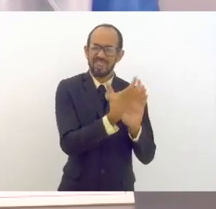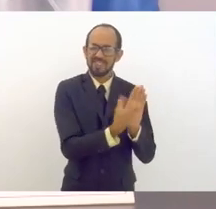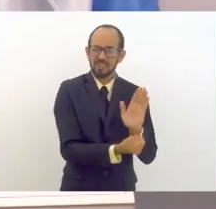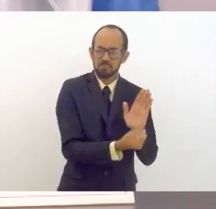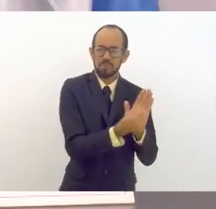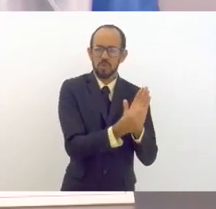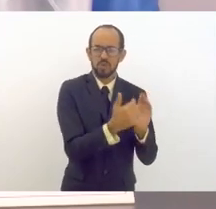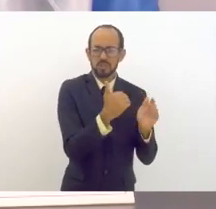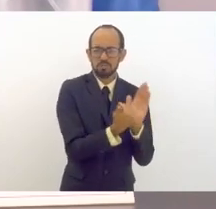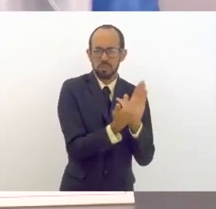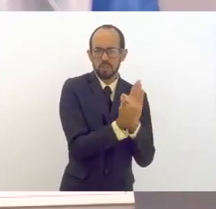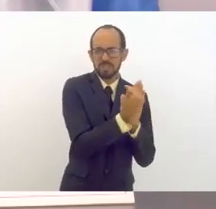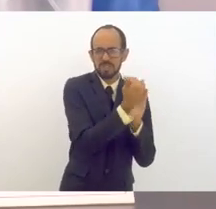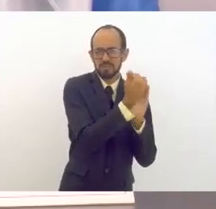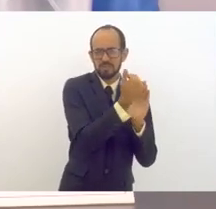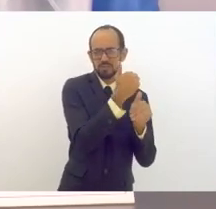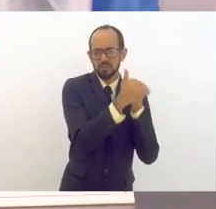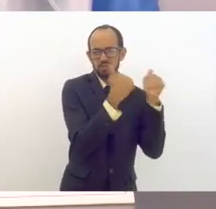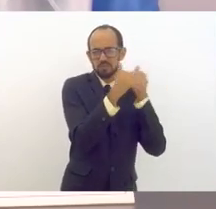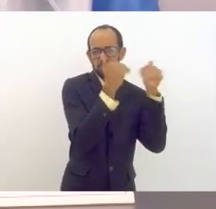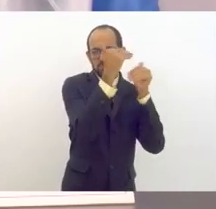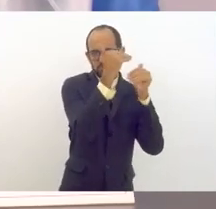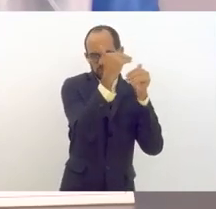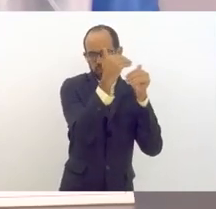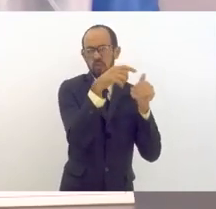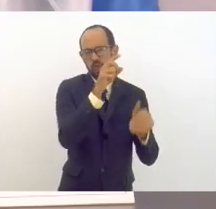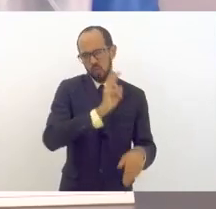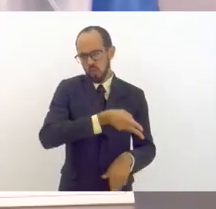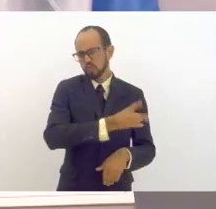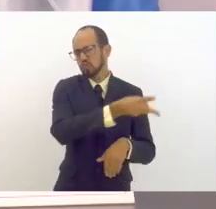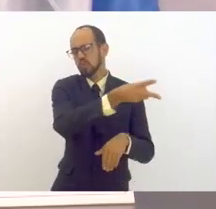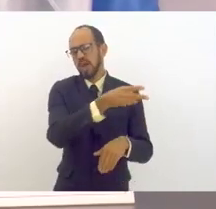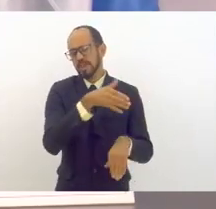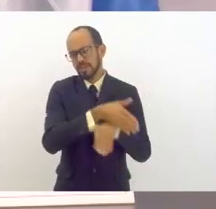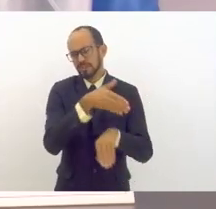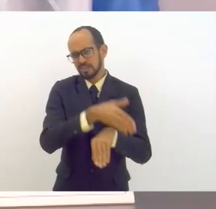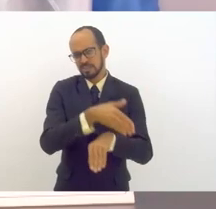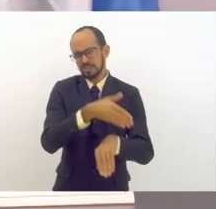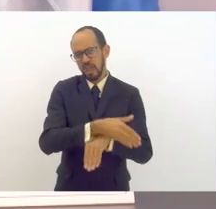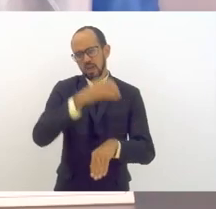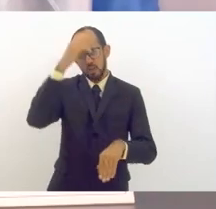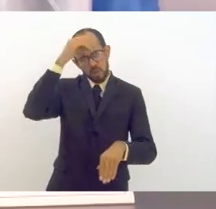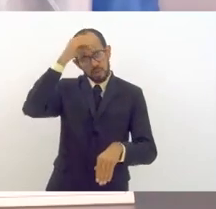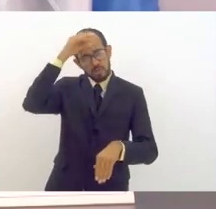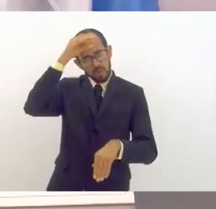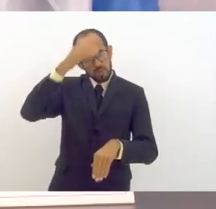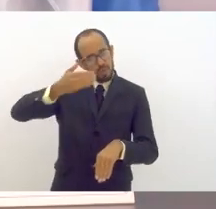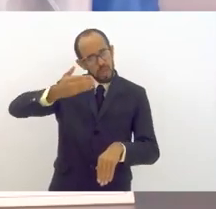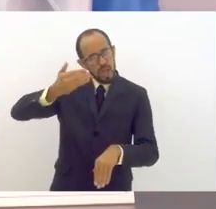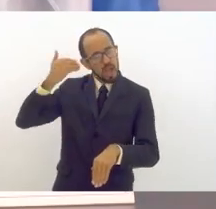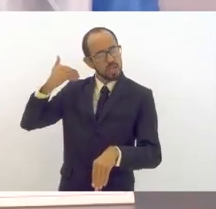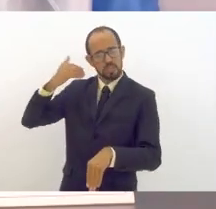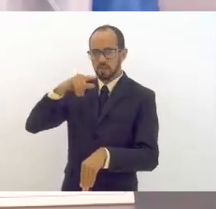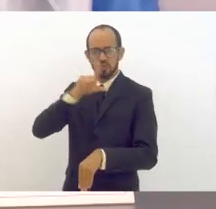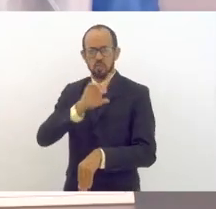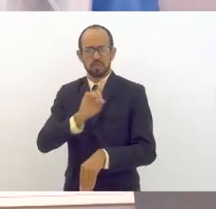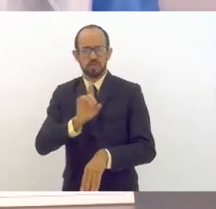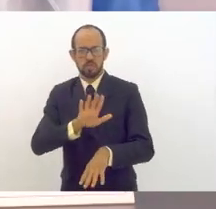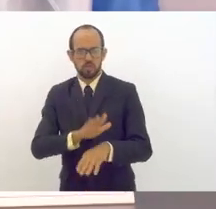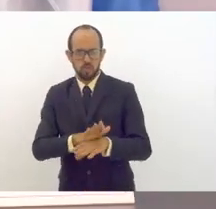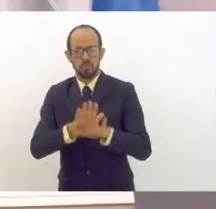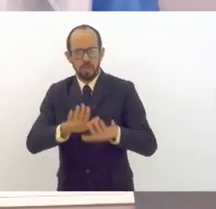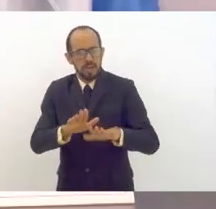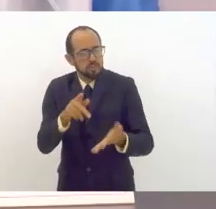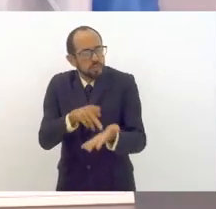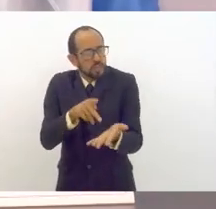formativo, que ele consiga se desenvolver, acessar conhecimentos que ele não conseguiu desenvolver nesse período. E o que a gente tem